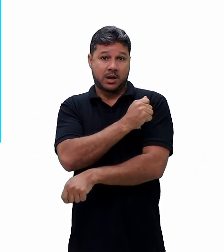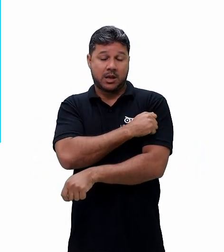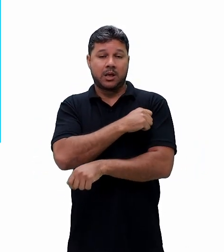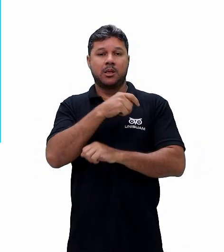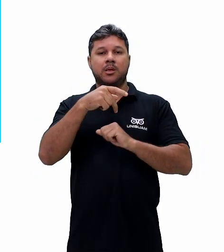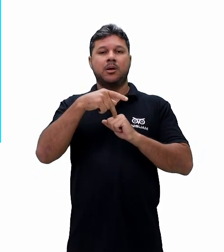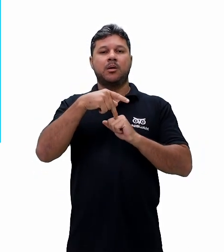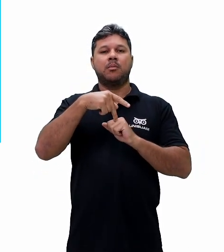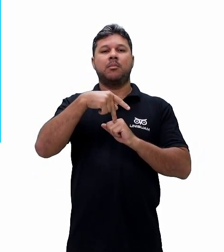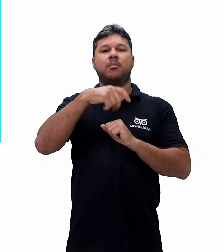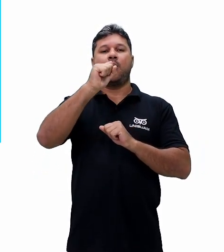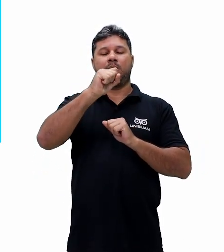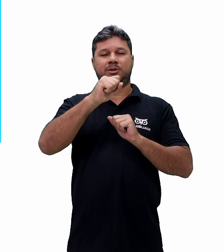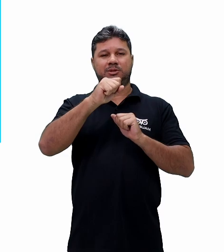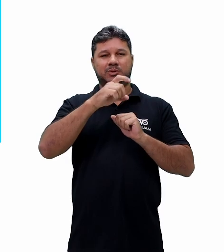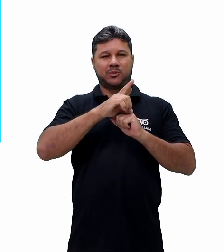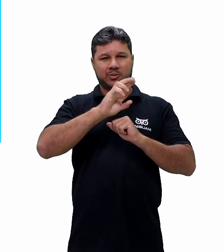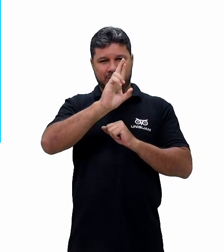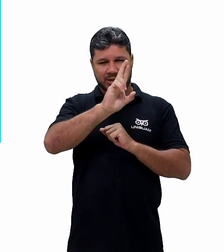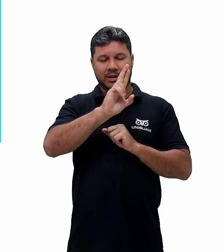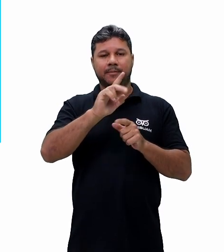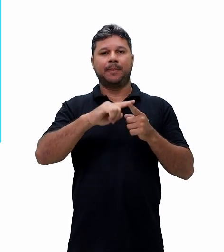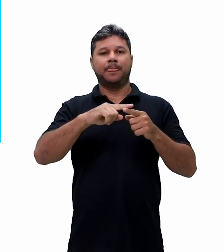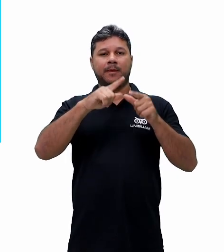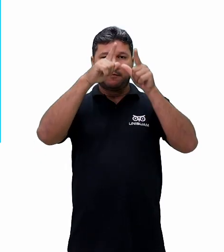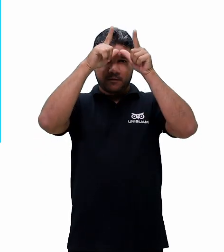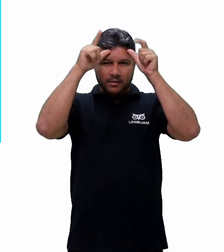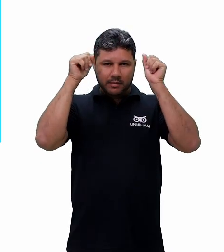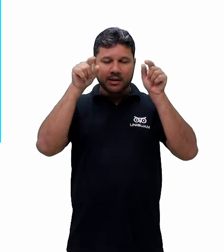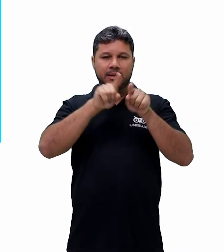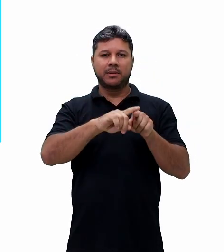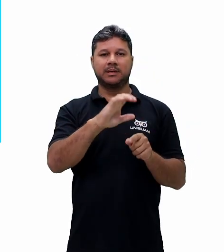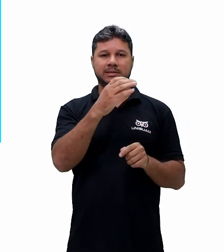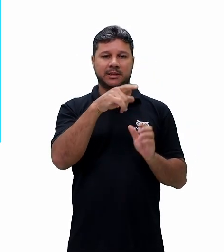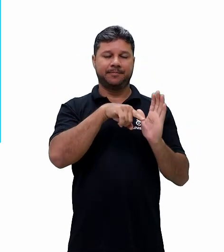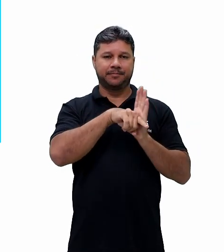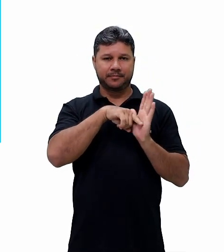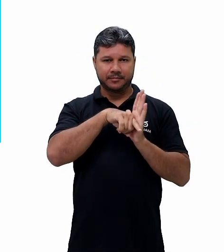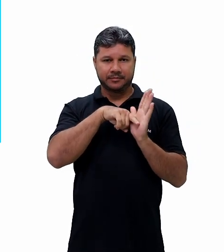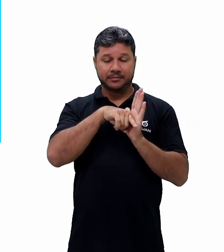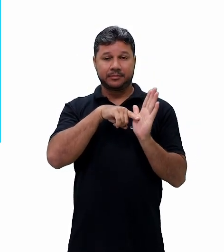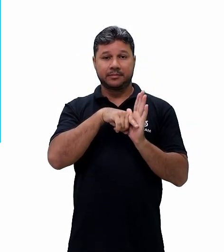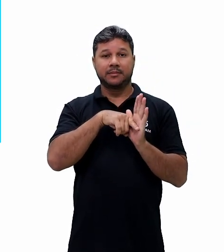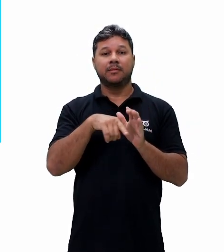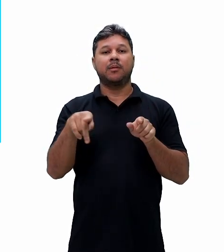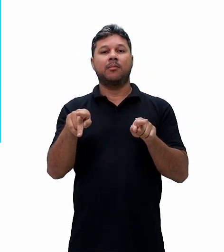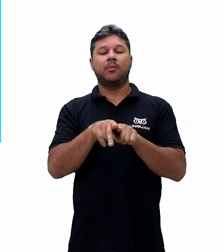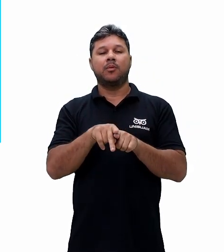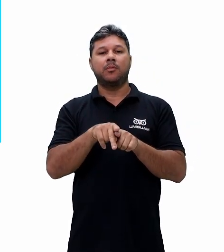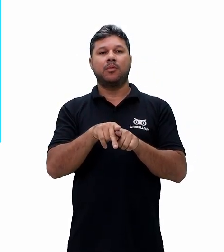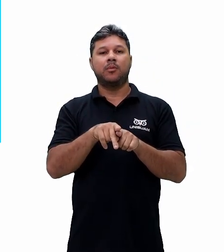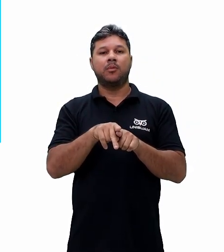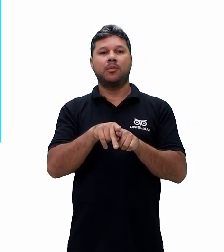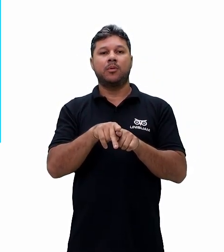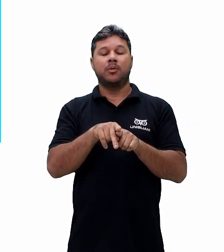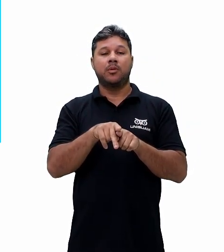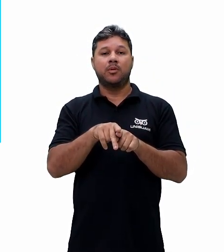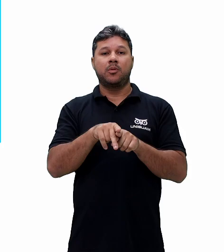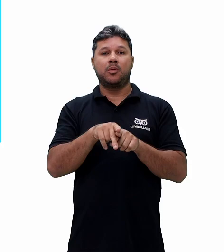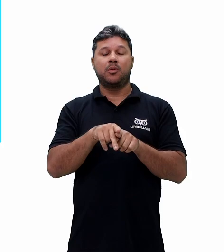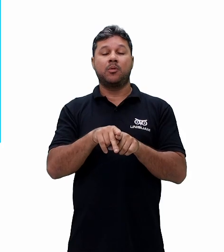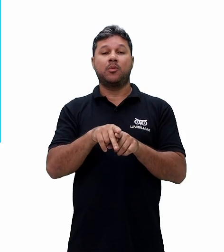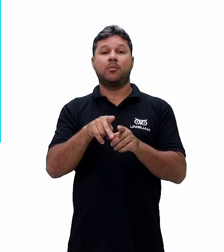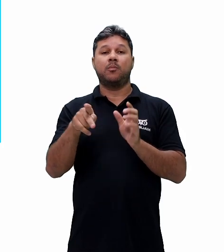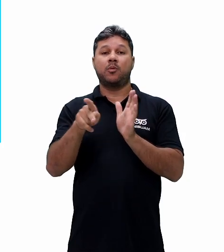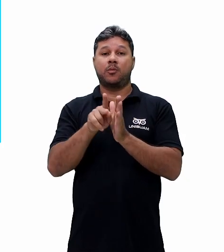do programa de doutorado em enfermagem e biociências na Universidade Federal do Estado do Rio